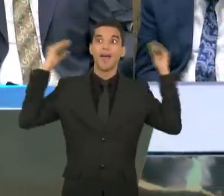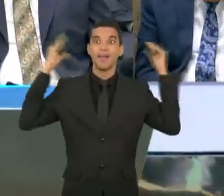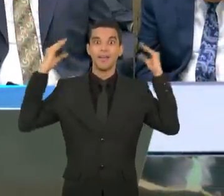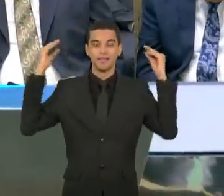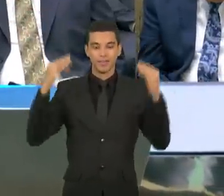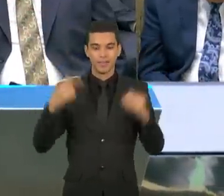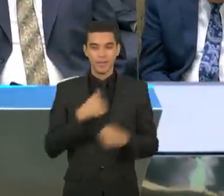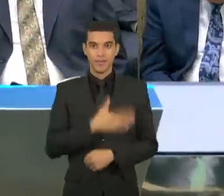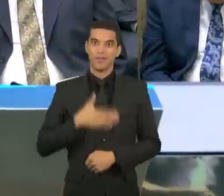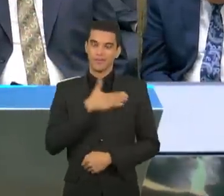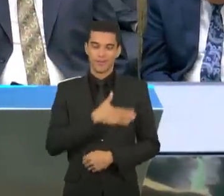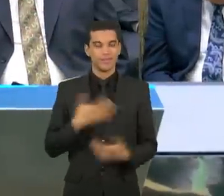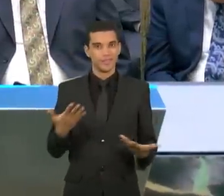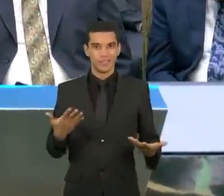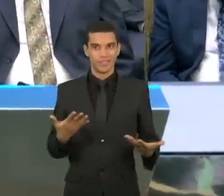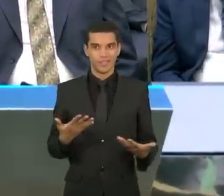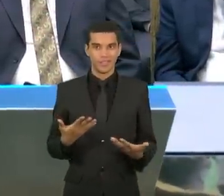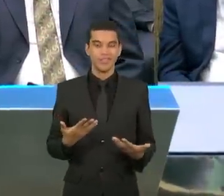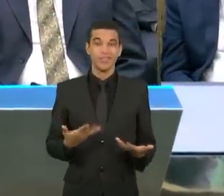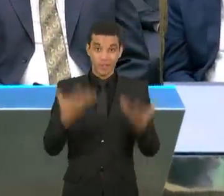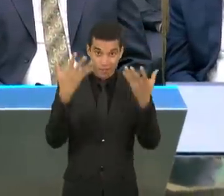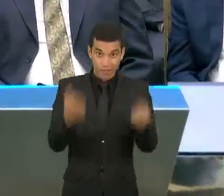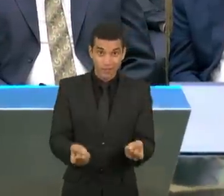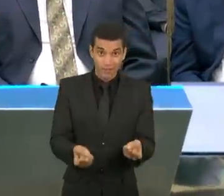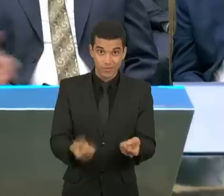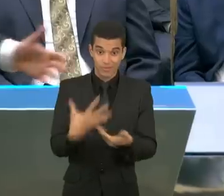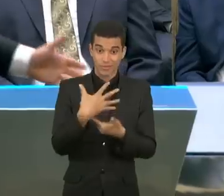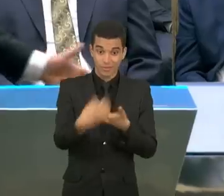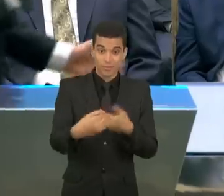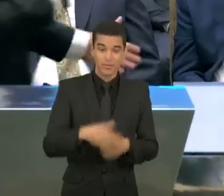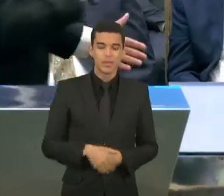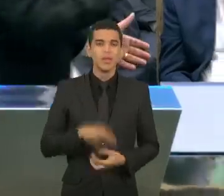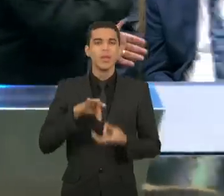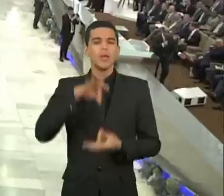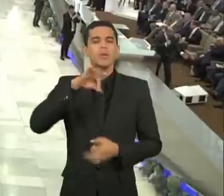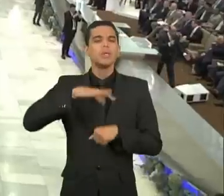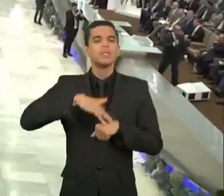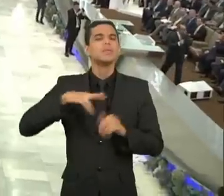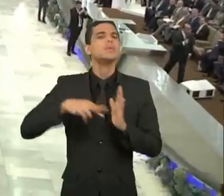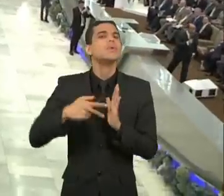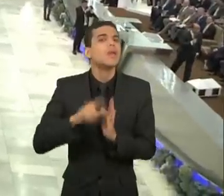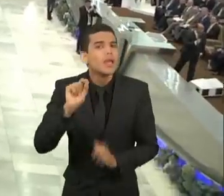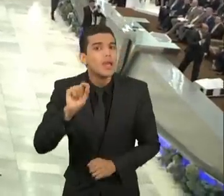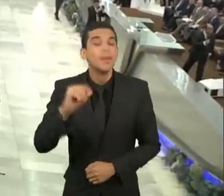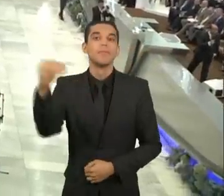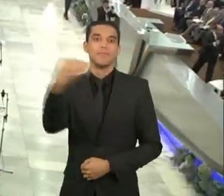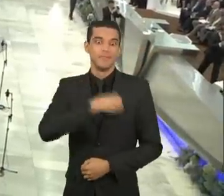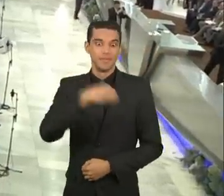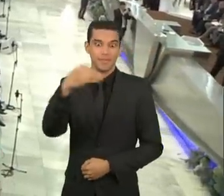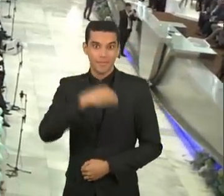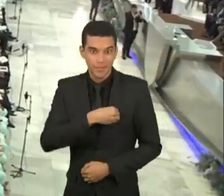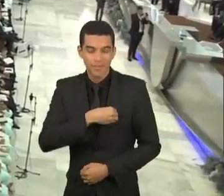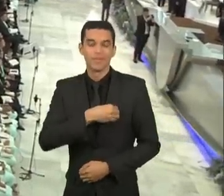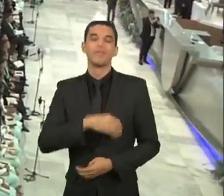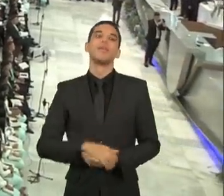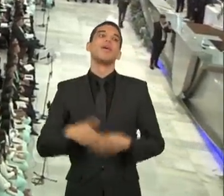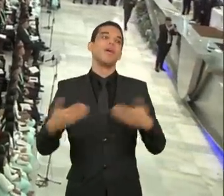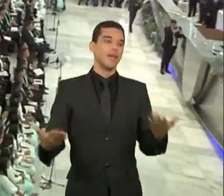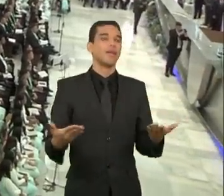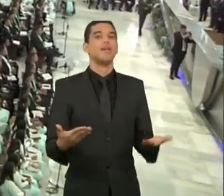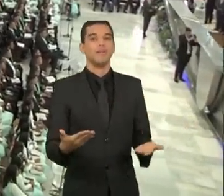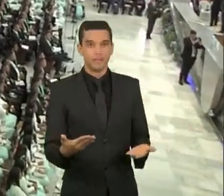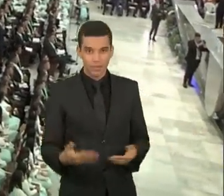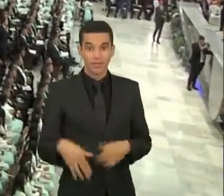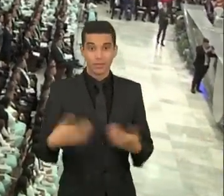gostar. Então vamos dizer juntos? O que é a doença espiritual? Ah, então essa